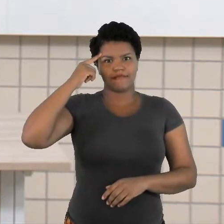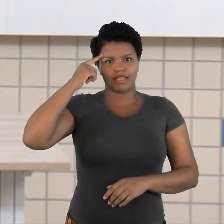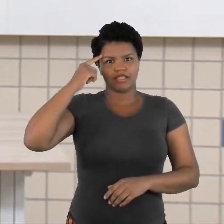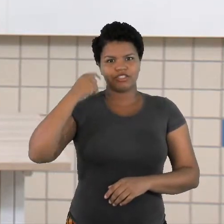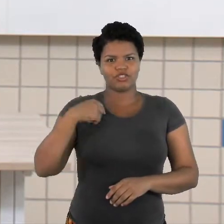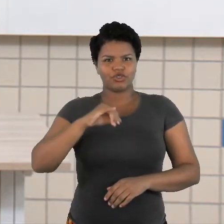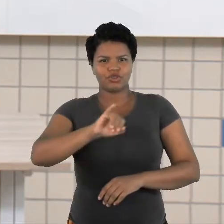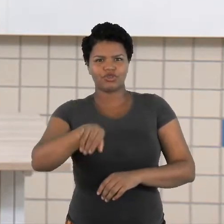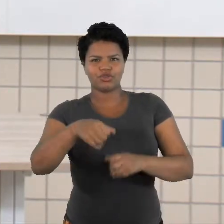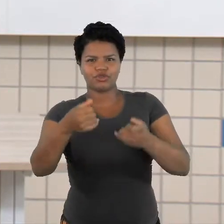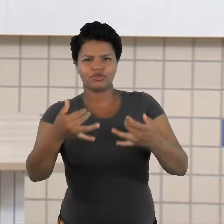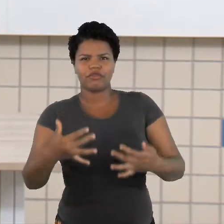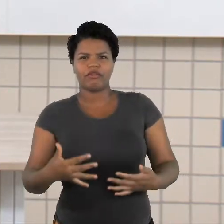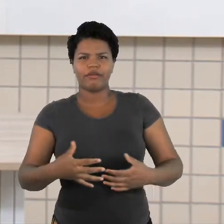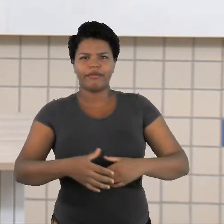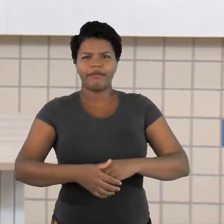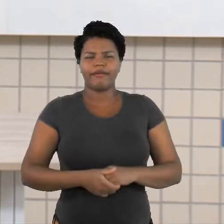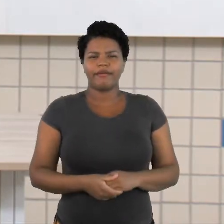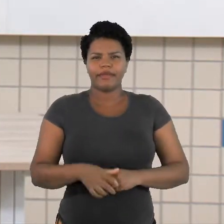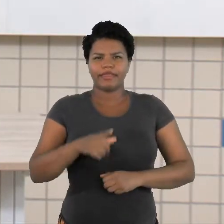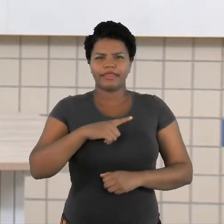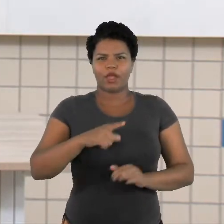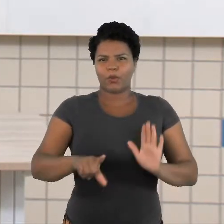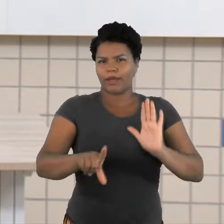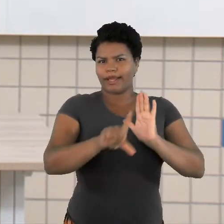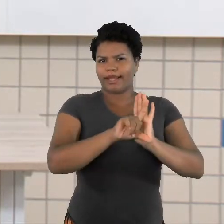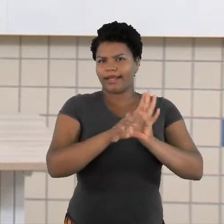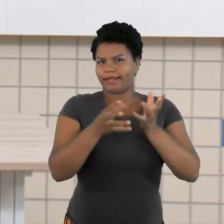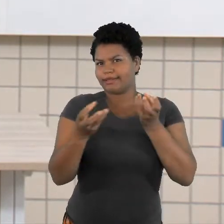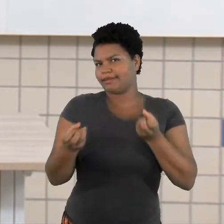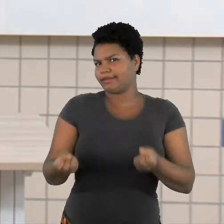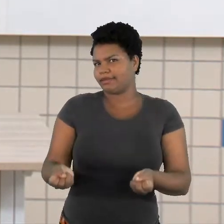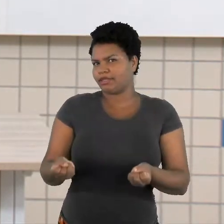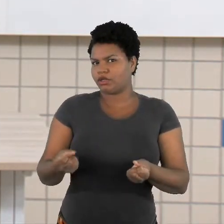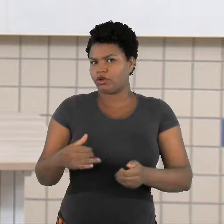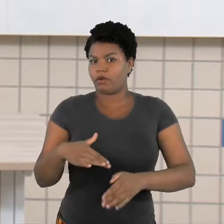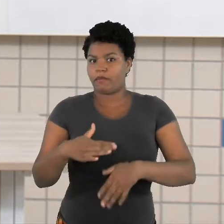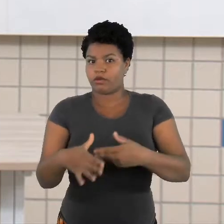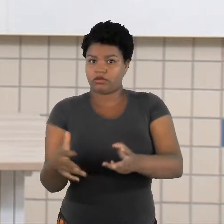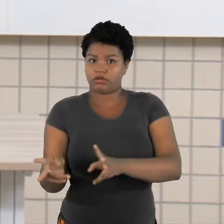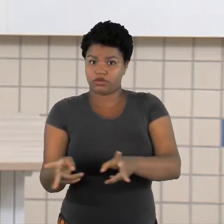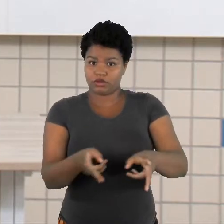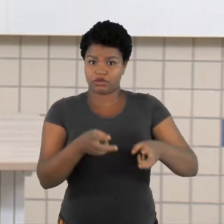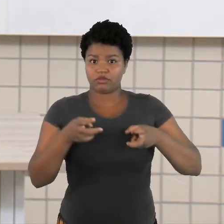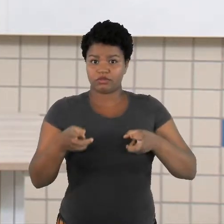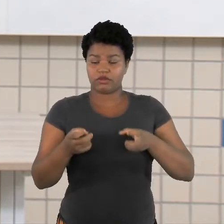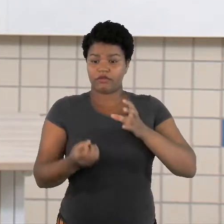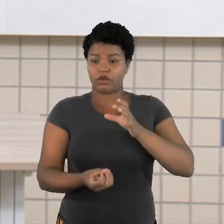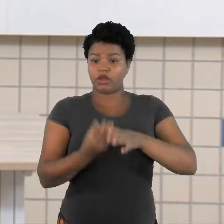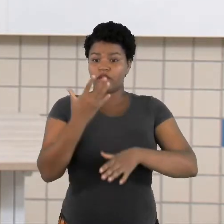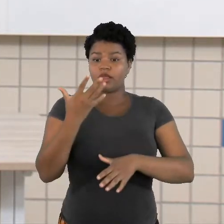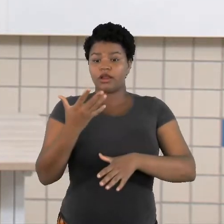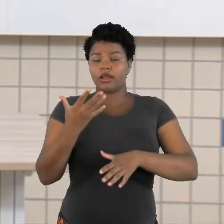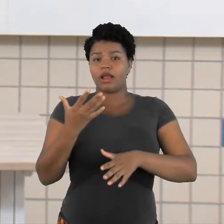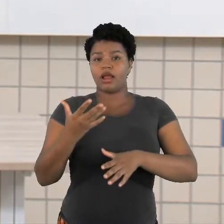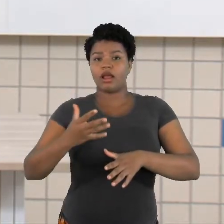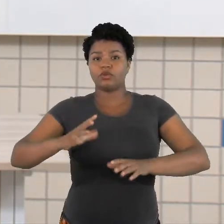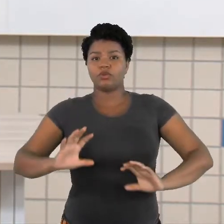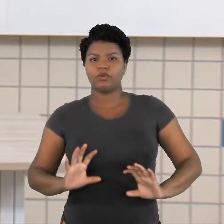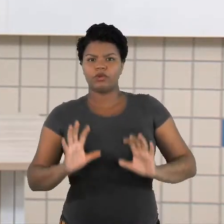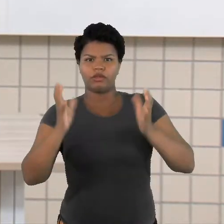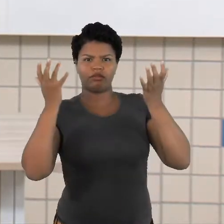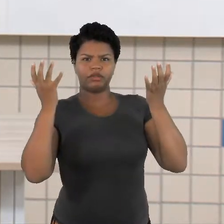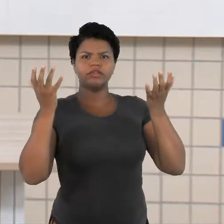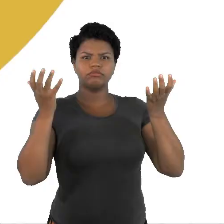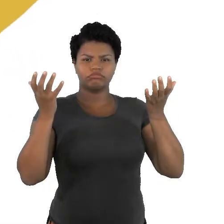ter uma legalização desse processo exploratório, foi criado um evento, foi